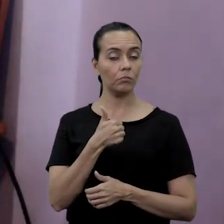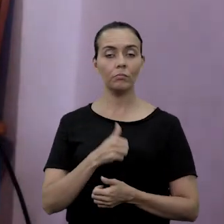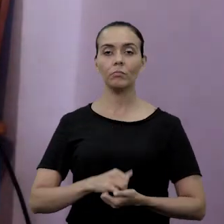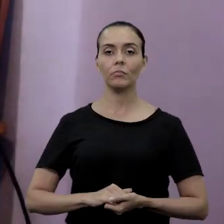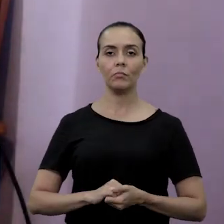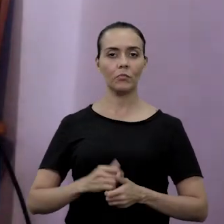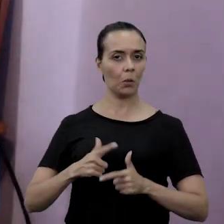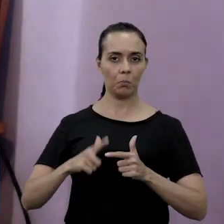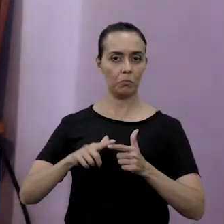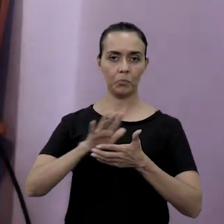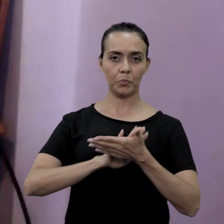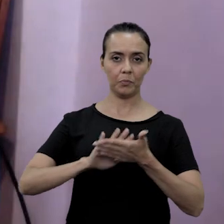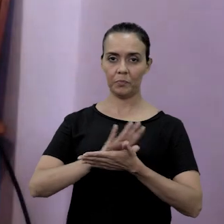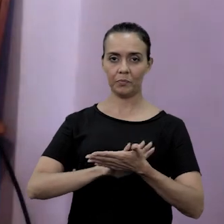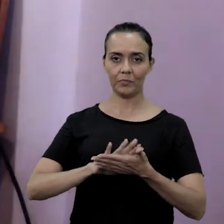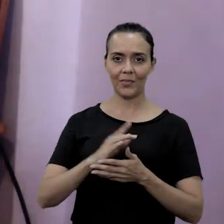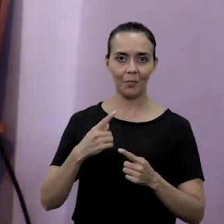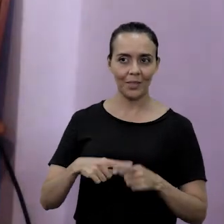totalmente aproveitado.